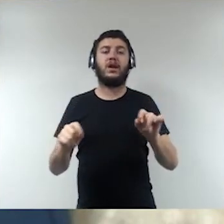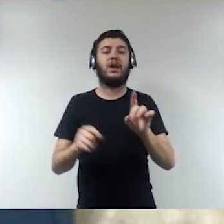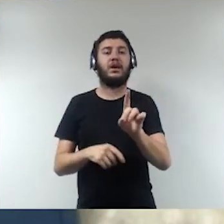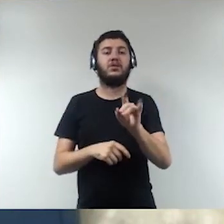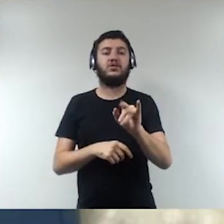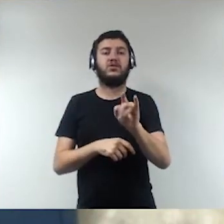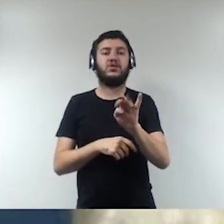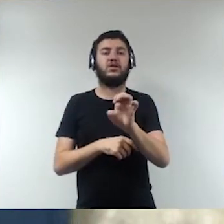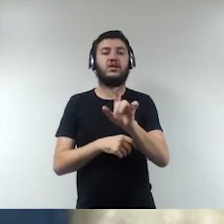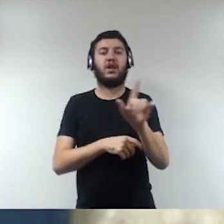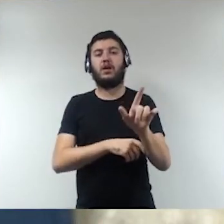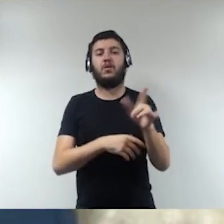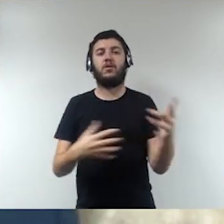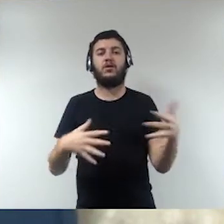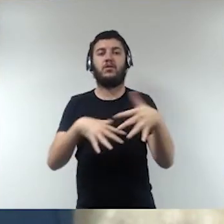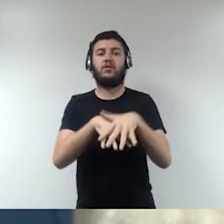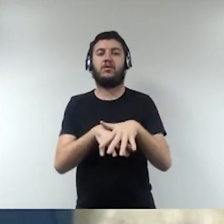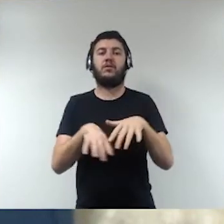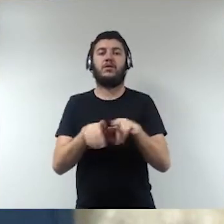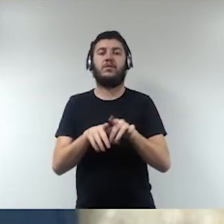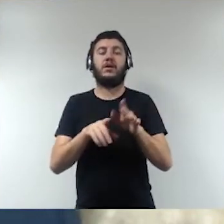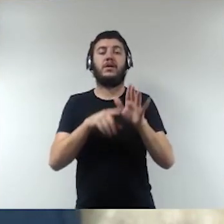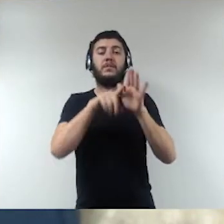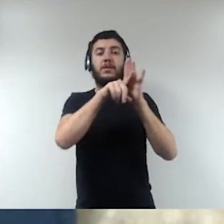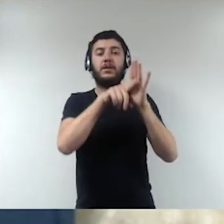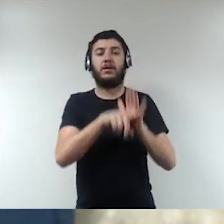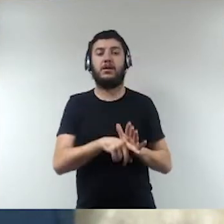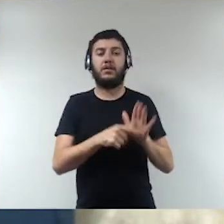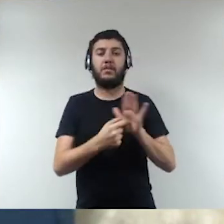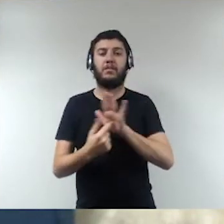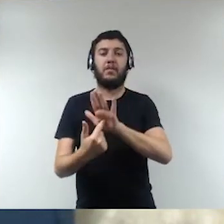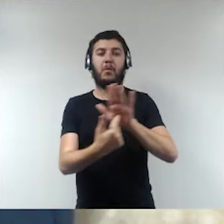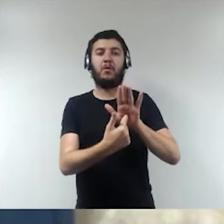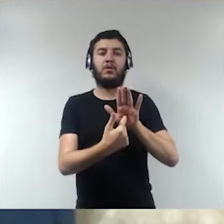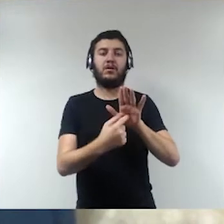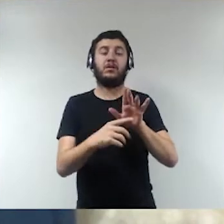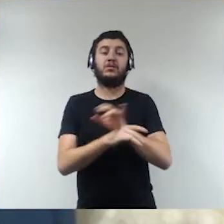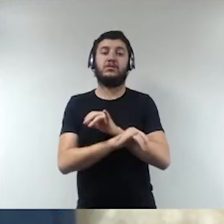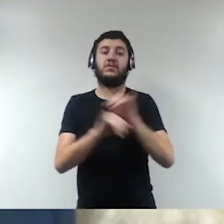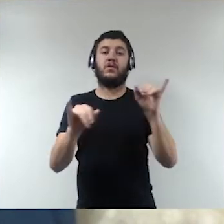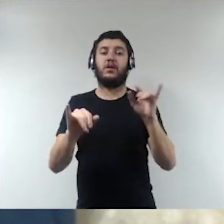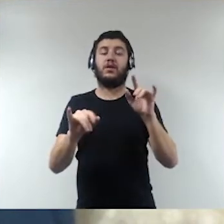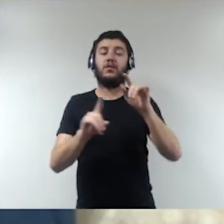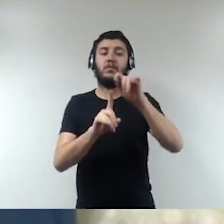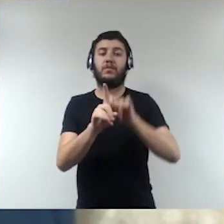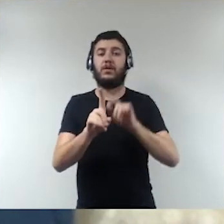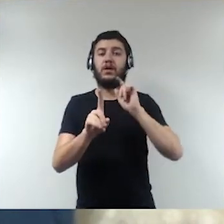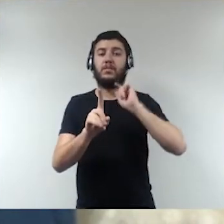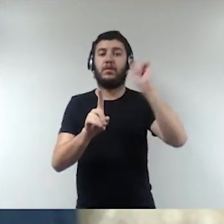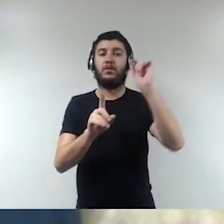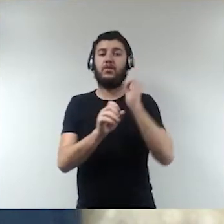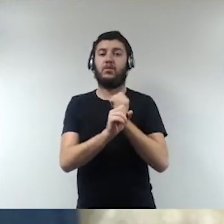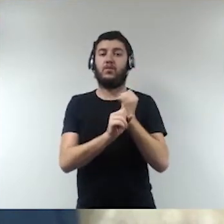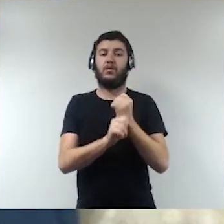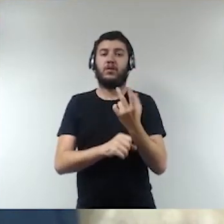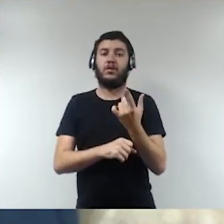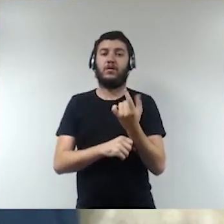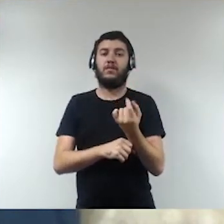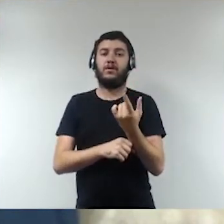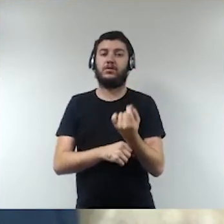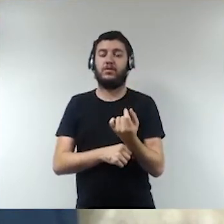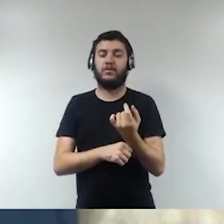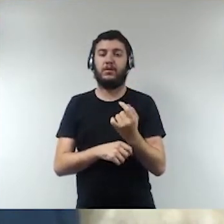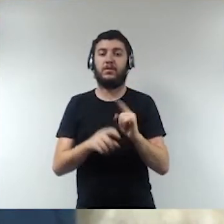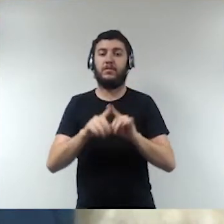Segundo recente pesquisa, o PNAD, né, divulgada agora em abril de 2020, em cada 4